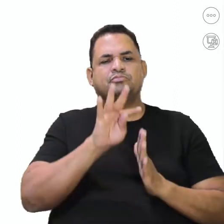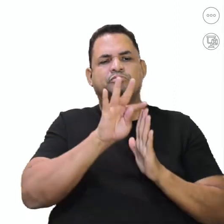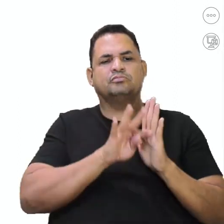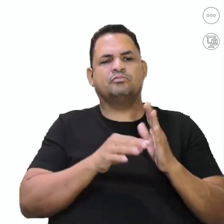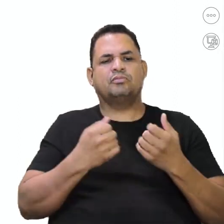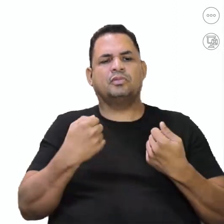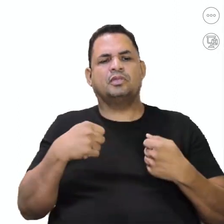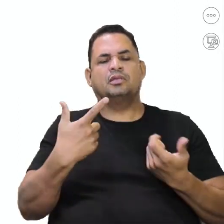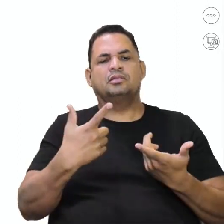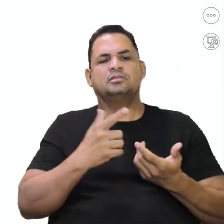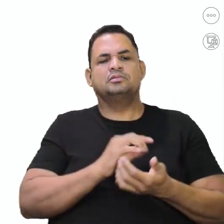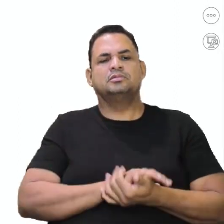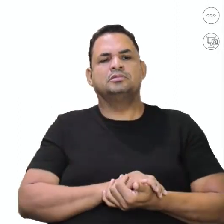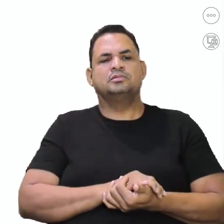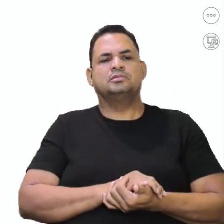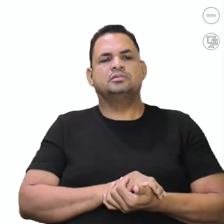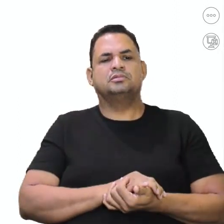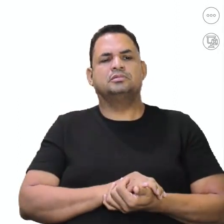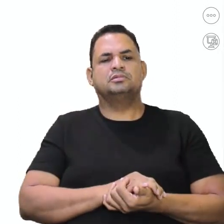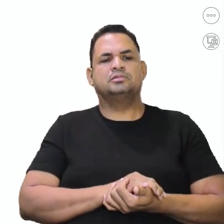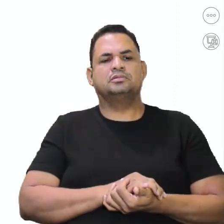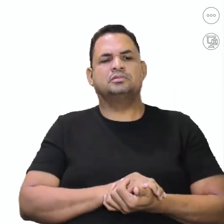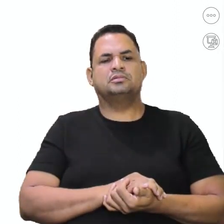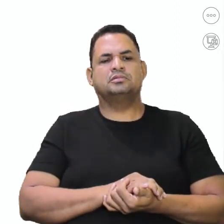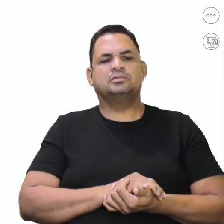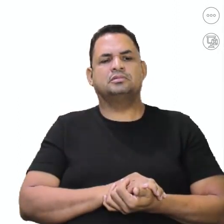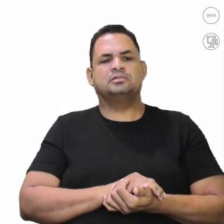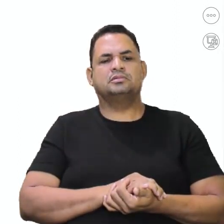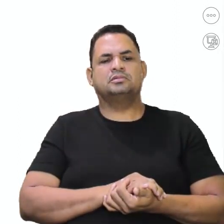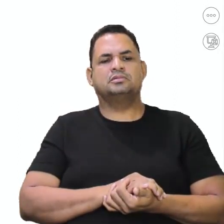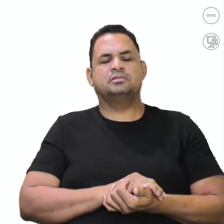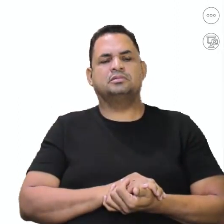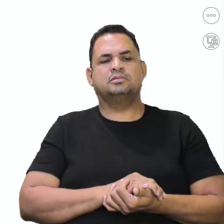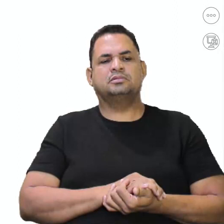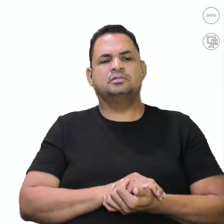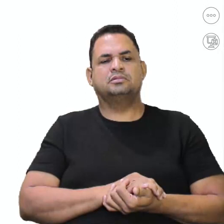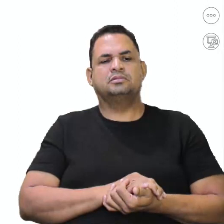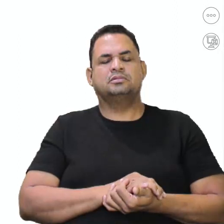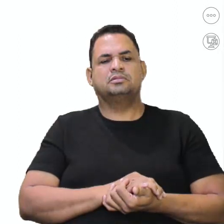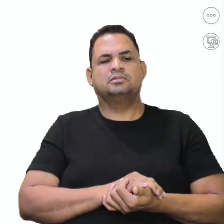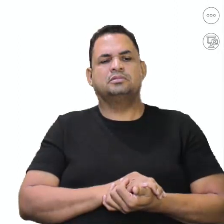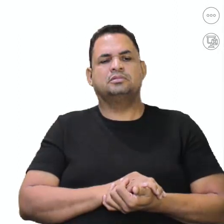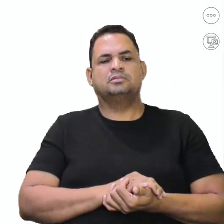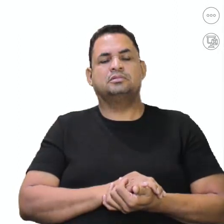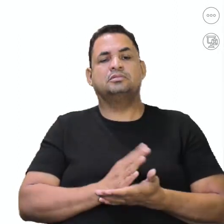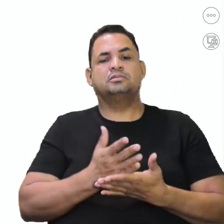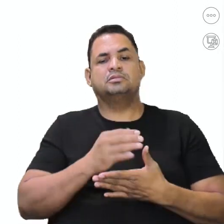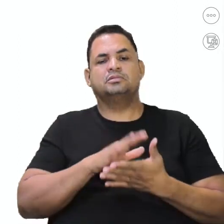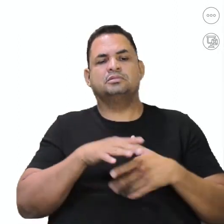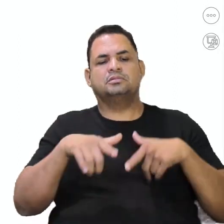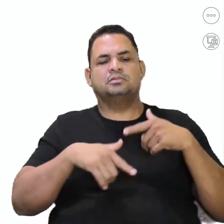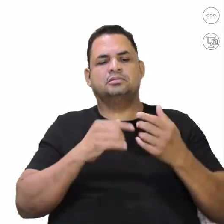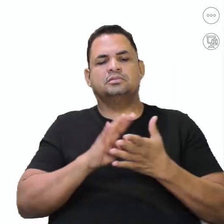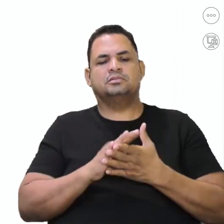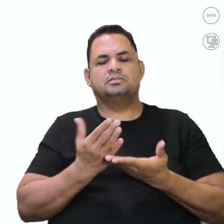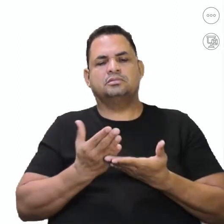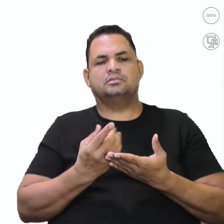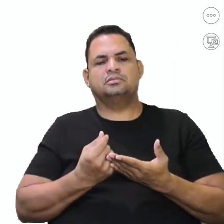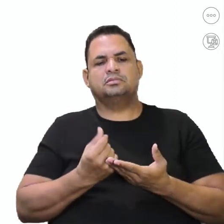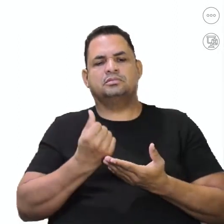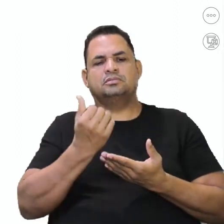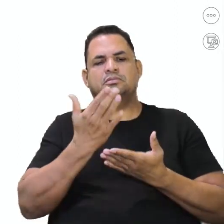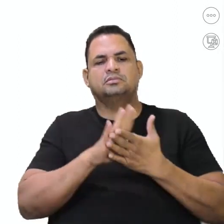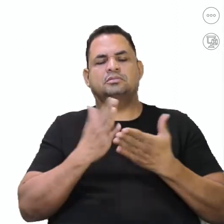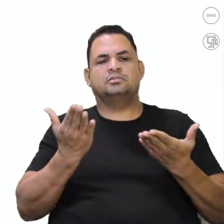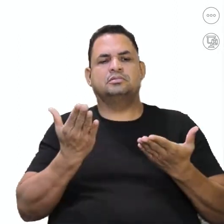texto que pode ser esse, só pode ser, obviamente, o flyer, que ele trabalha com o quê? Com promoções especiais,